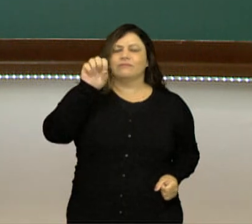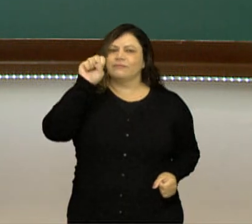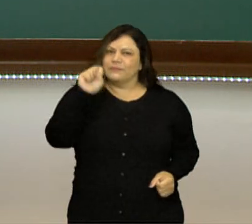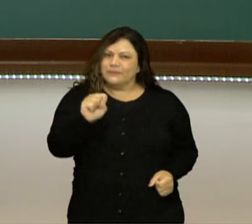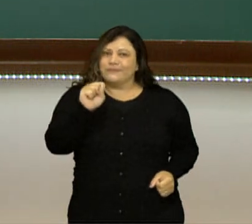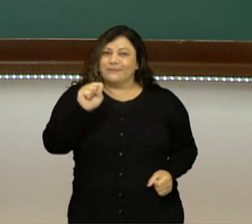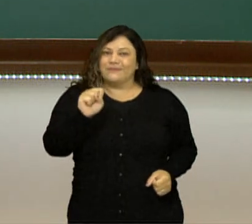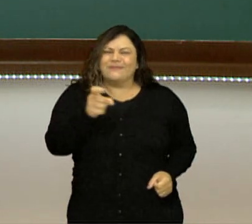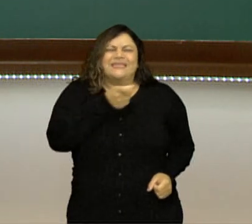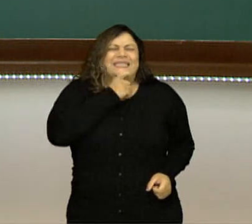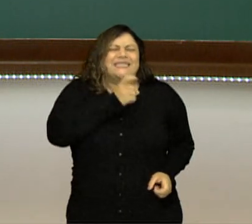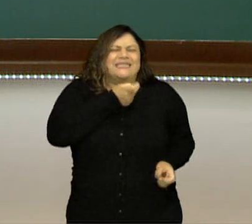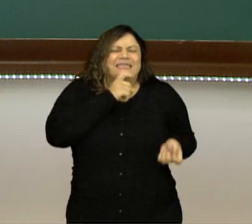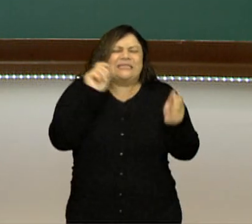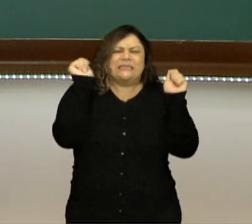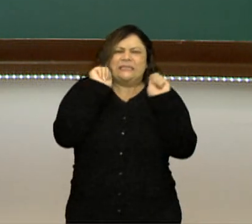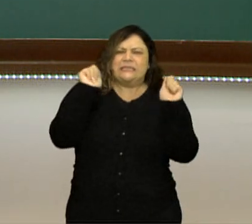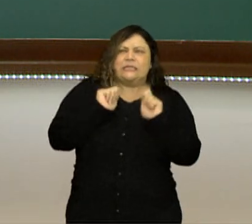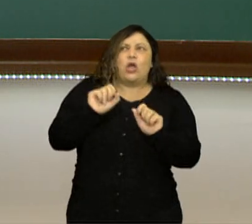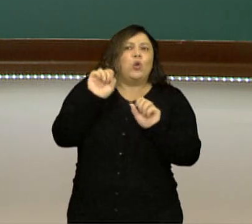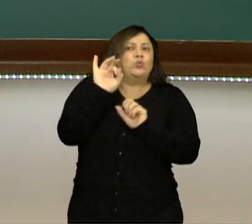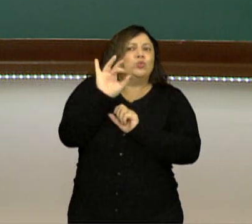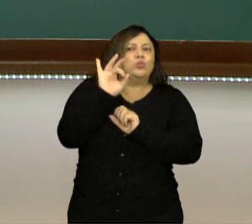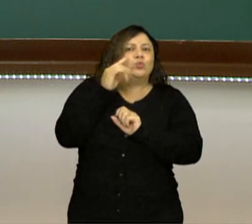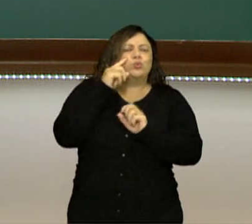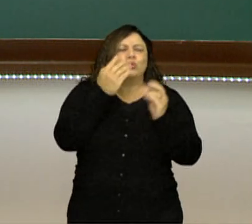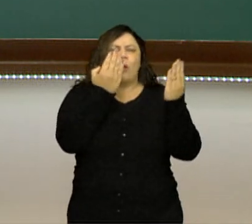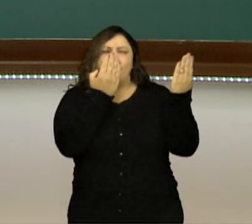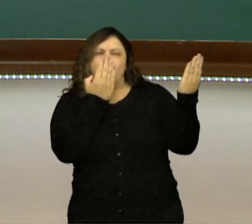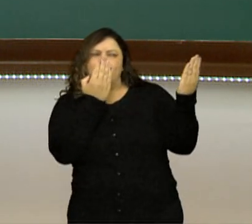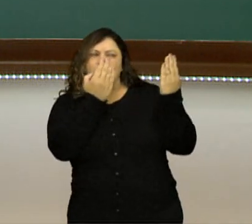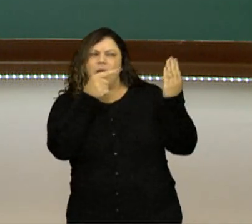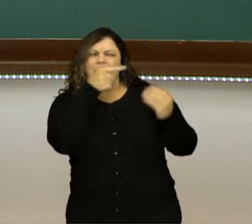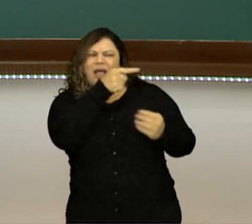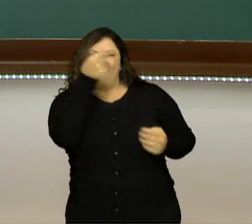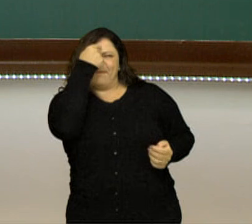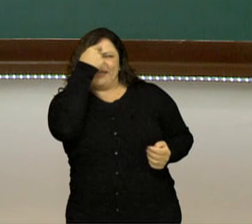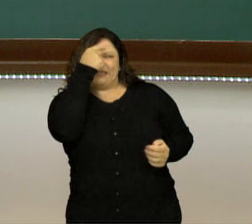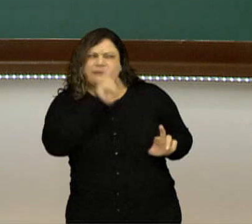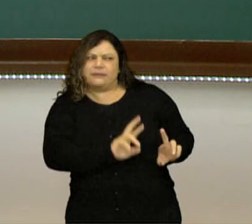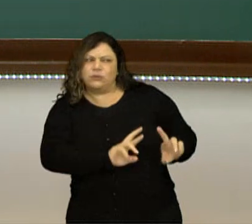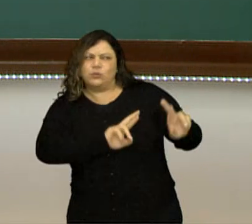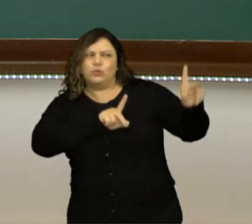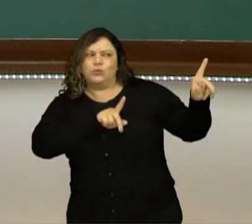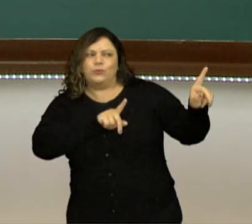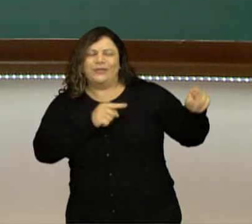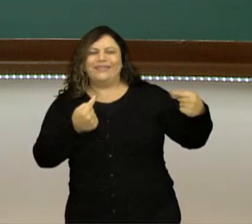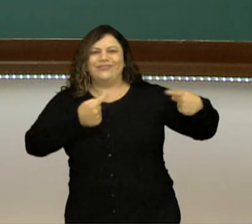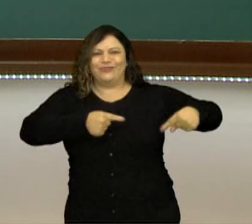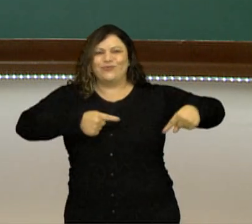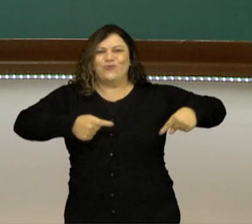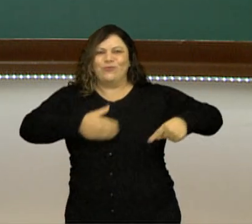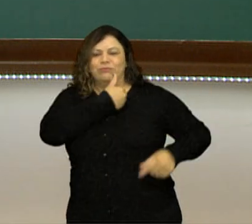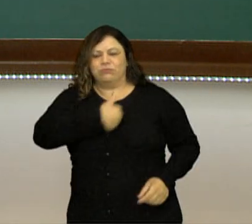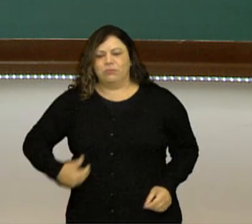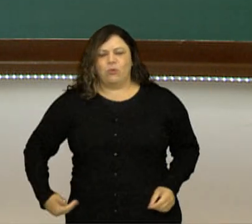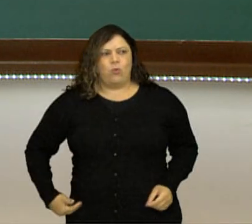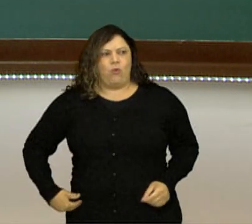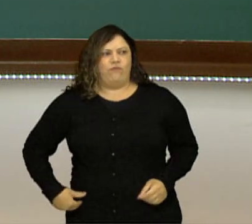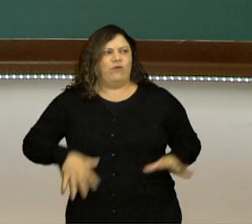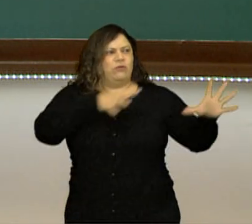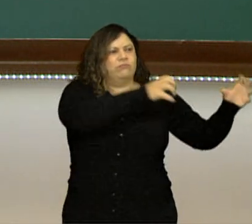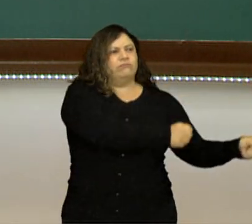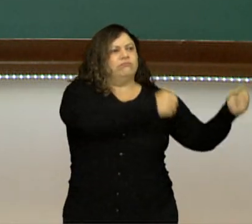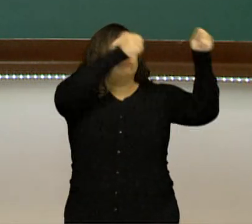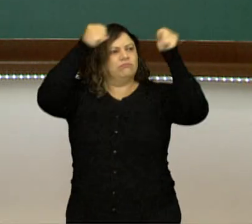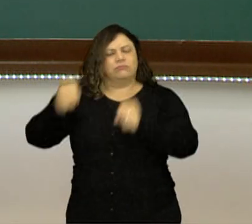suspeita de oposição, de um pensamento diferente do que o governo entendia como correto, já era suficiente para que a pessoa fosse enviada para um campo de